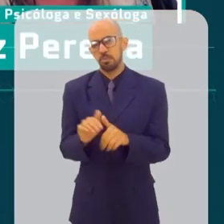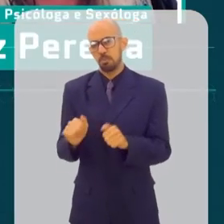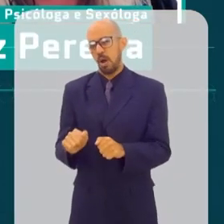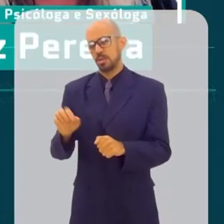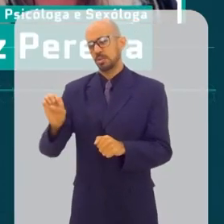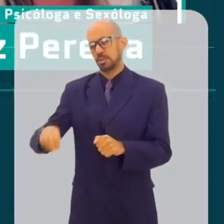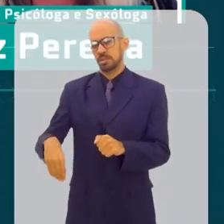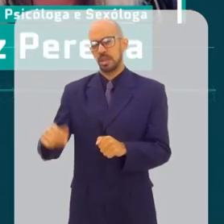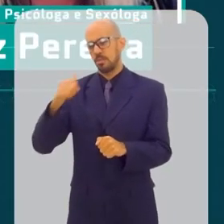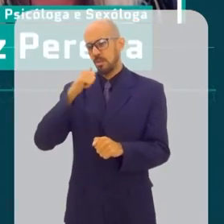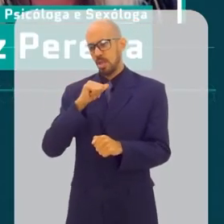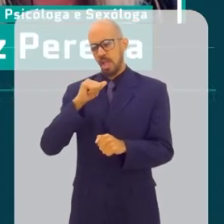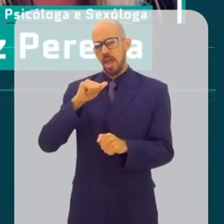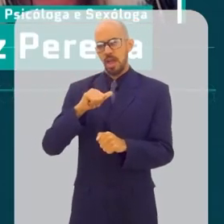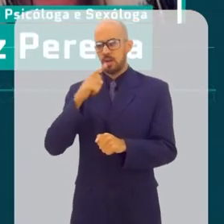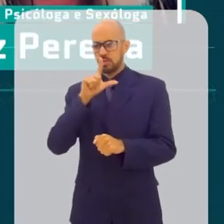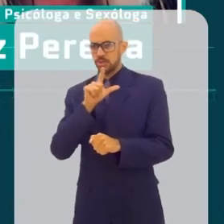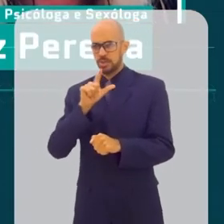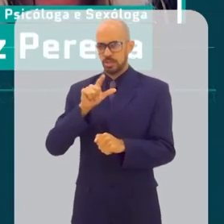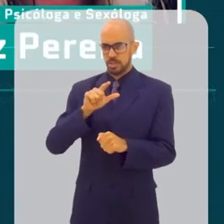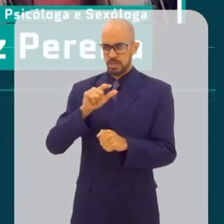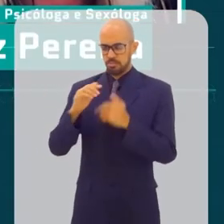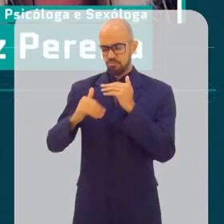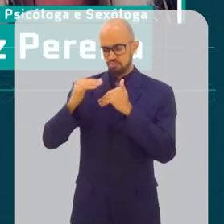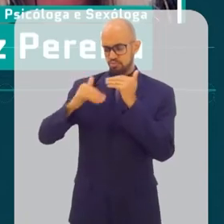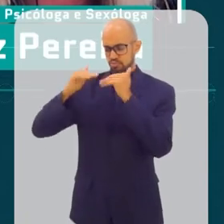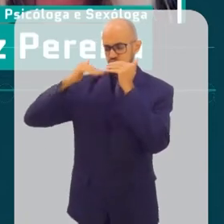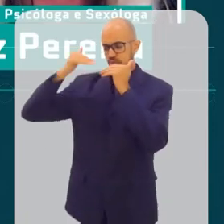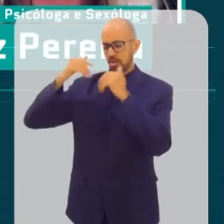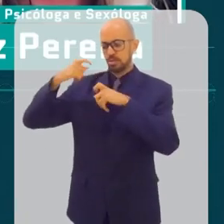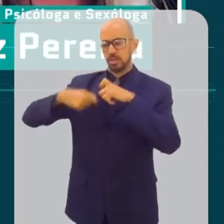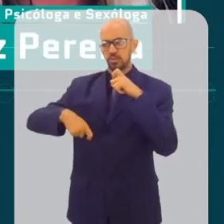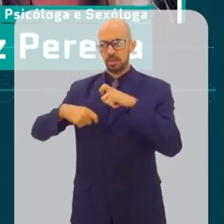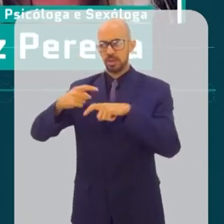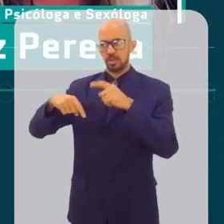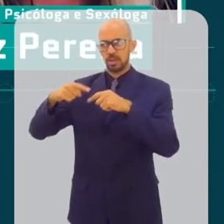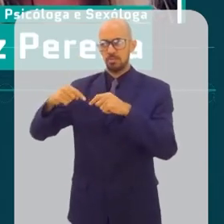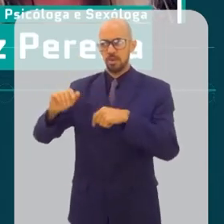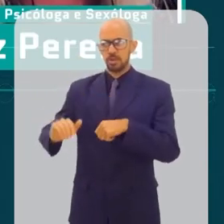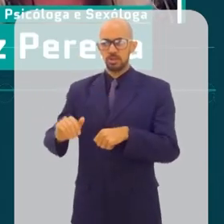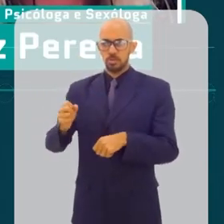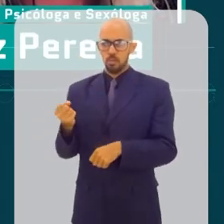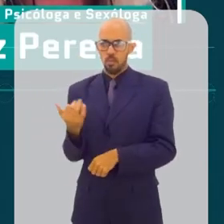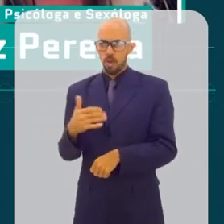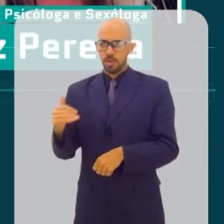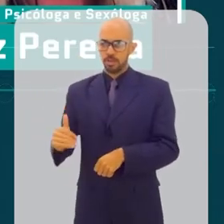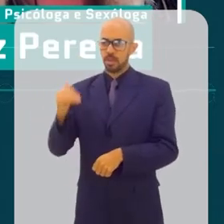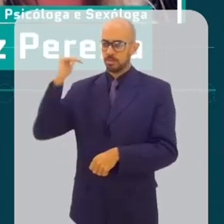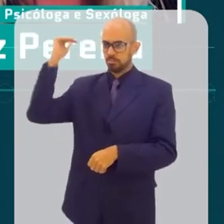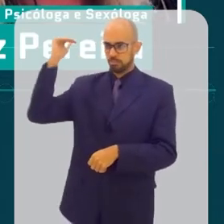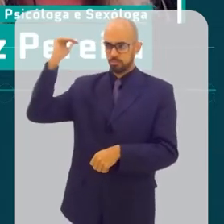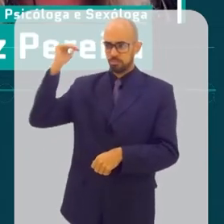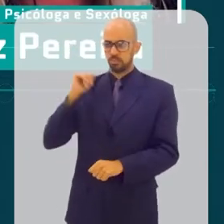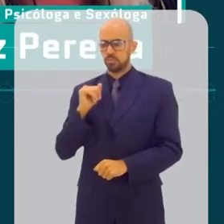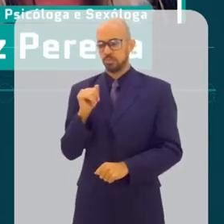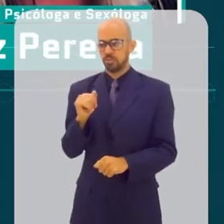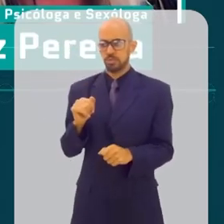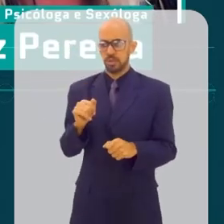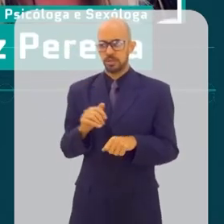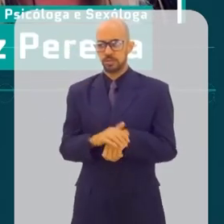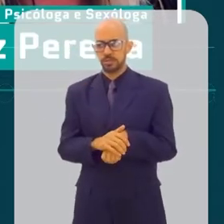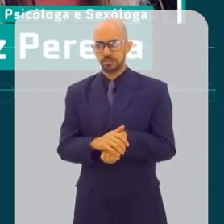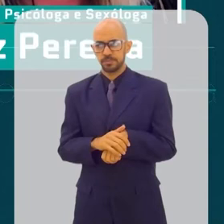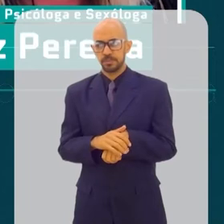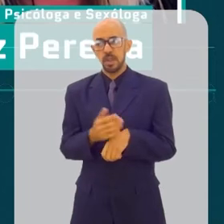pergunta, a gente pode, a mulher, sim, performar sexualidade e na vida mais adulta, hoje em dia, tematizando